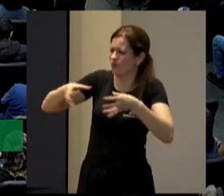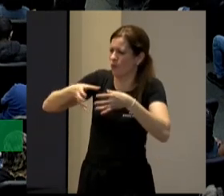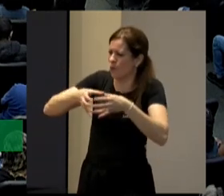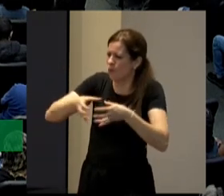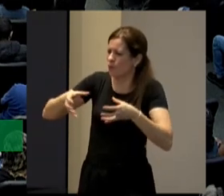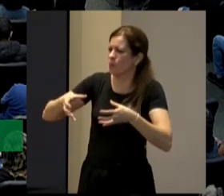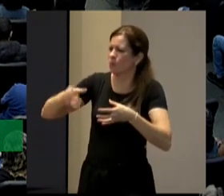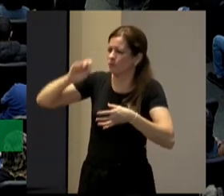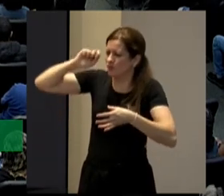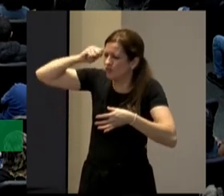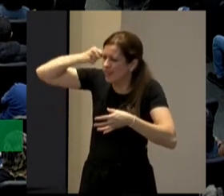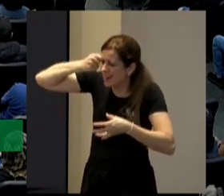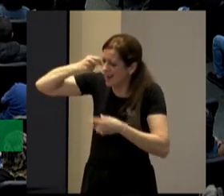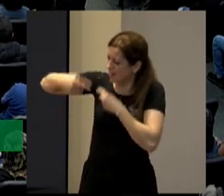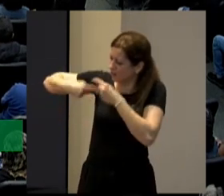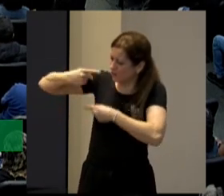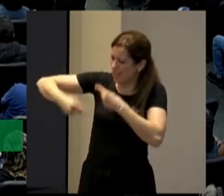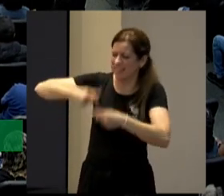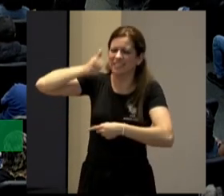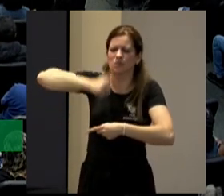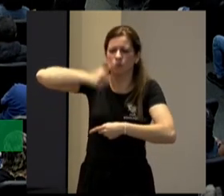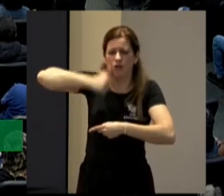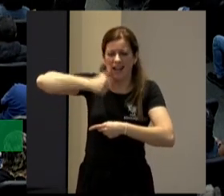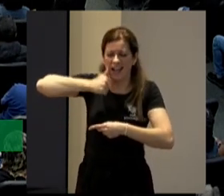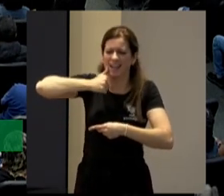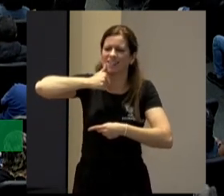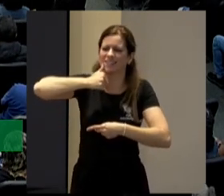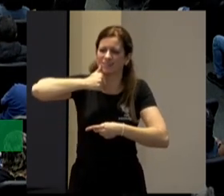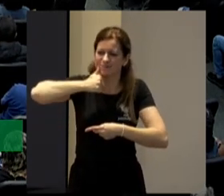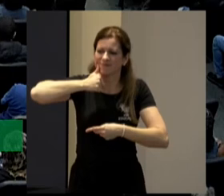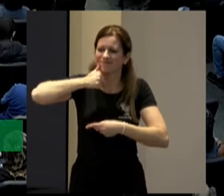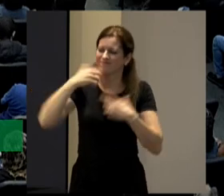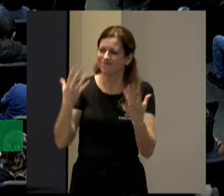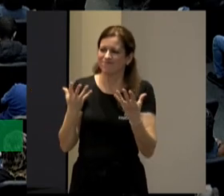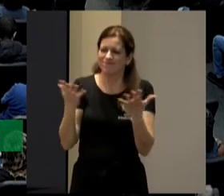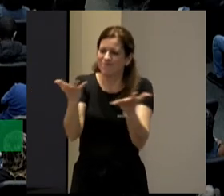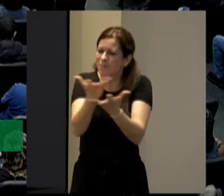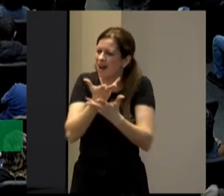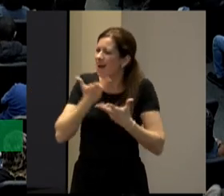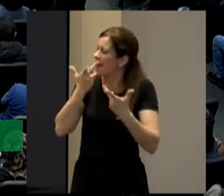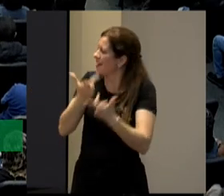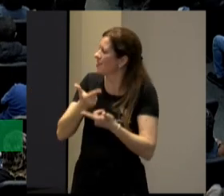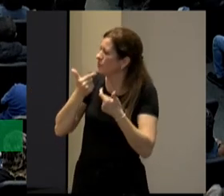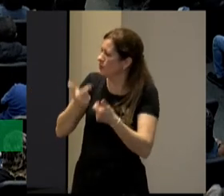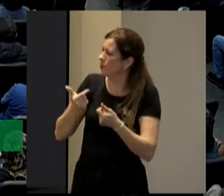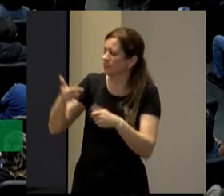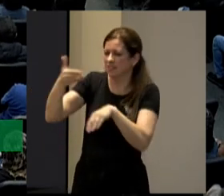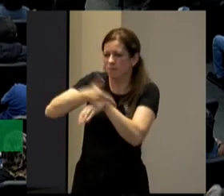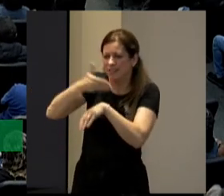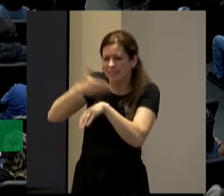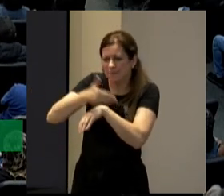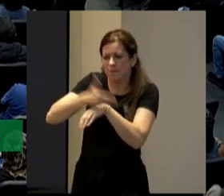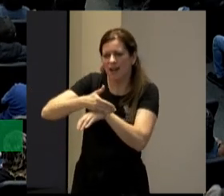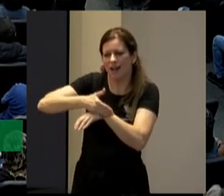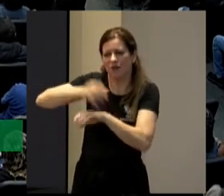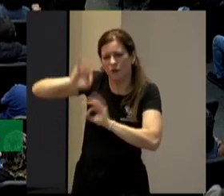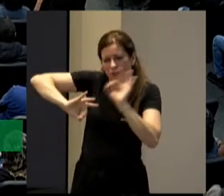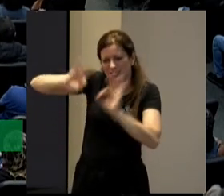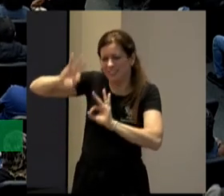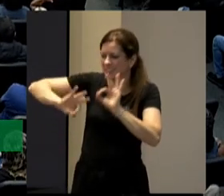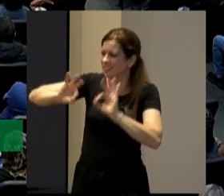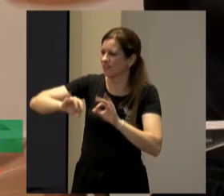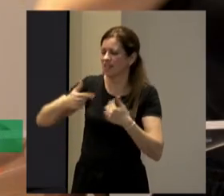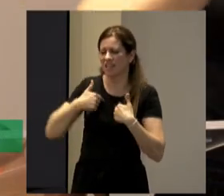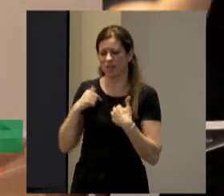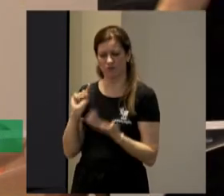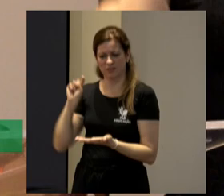aqui, né, que eu citei essas mulheres, elas são também o mundo a qual essas pessoas aqui projetaram, né? Então, eu estar